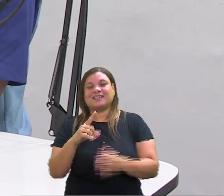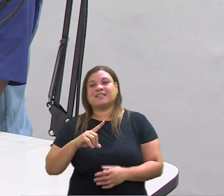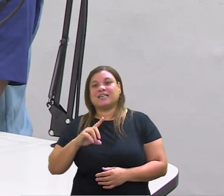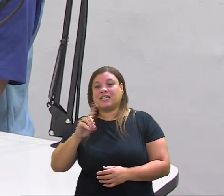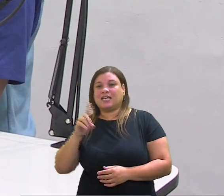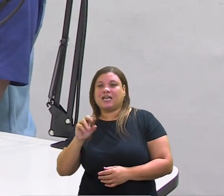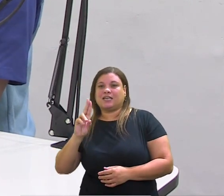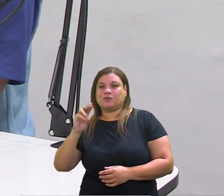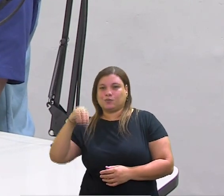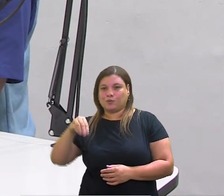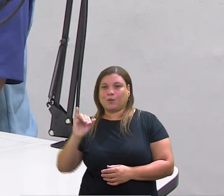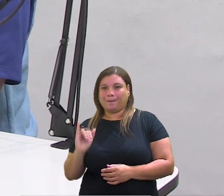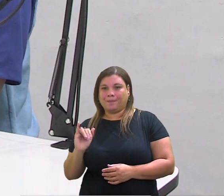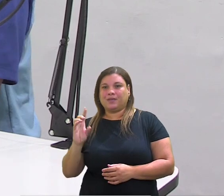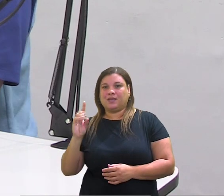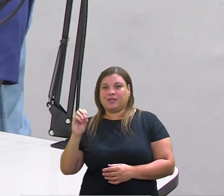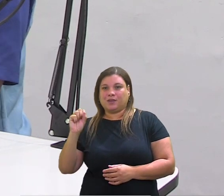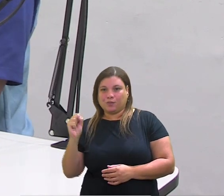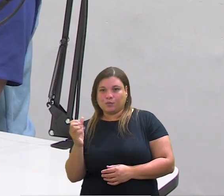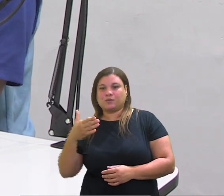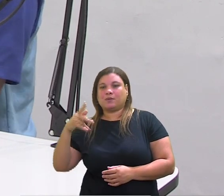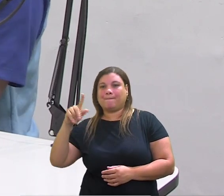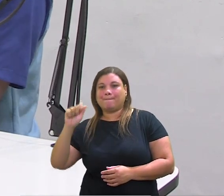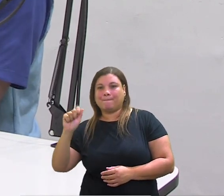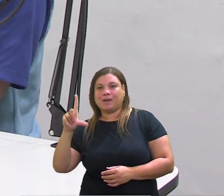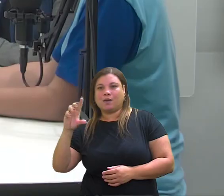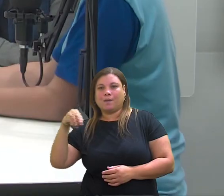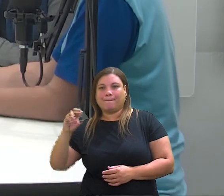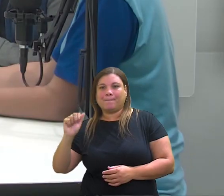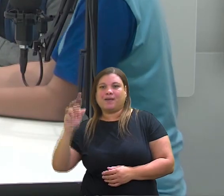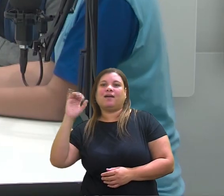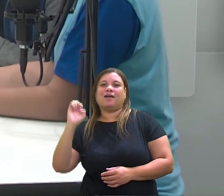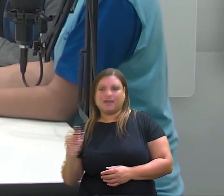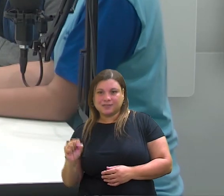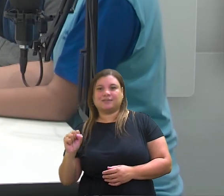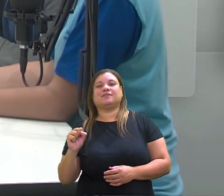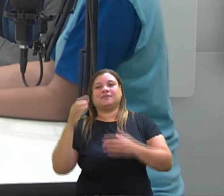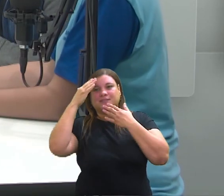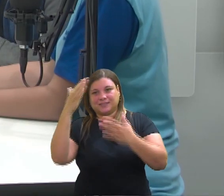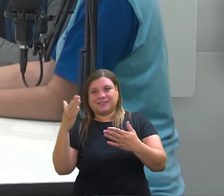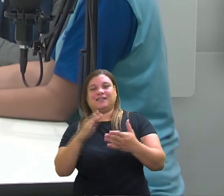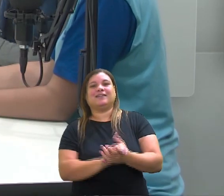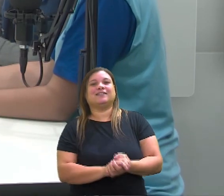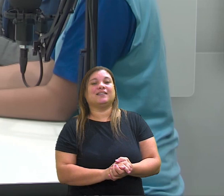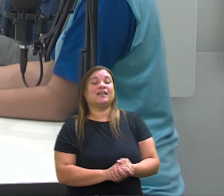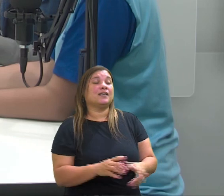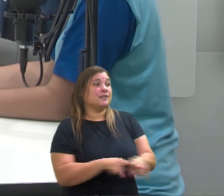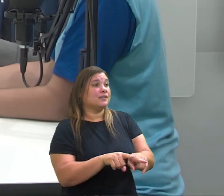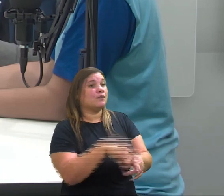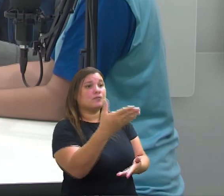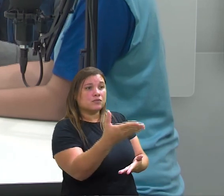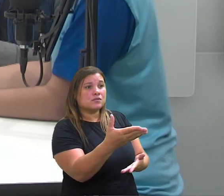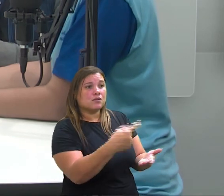Estão de parabéns. Olha aqui o resultado do trabalho de vocês. Cabo Elionai, muito obrigado pela sua participação. Quer fazer mais